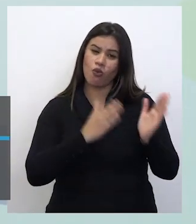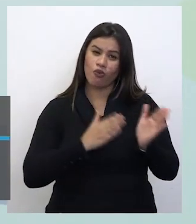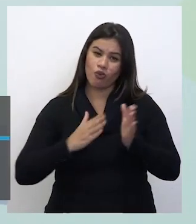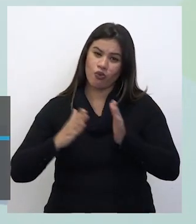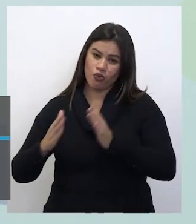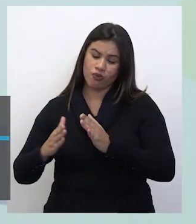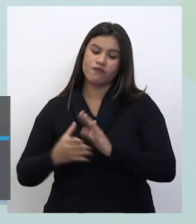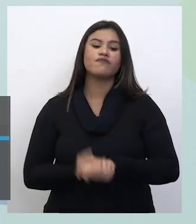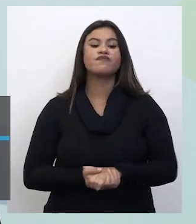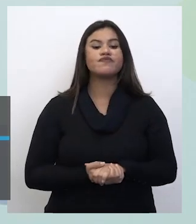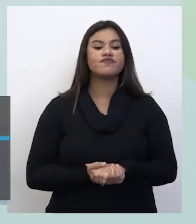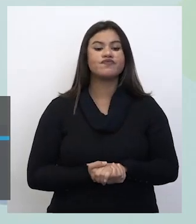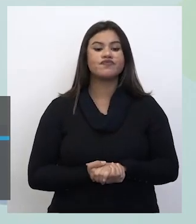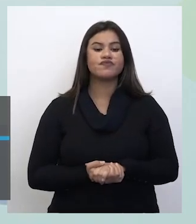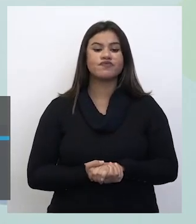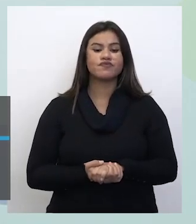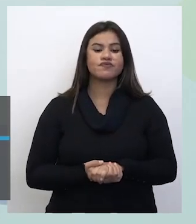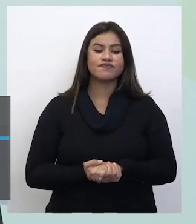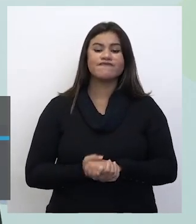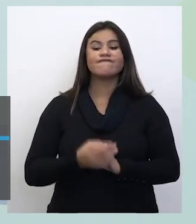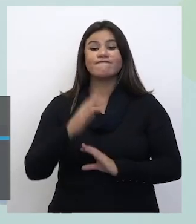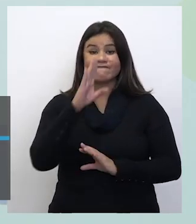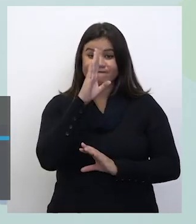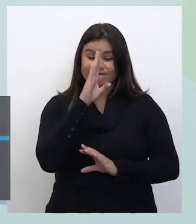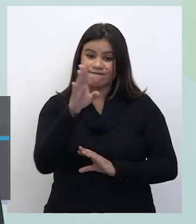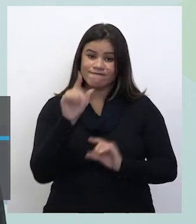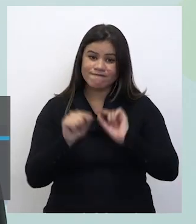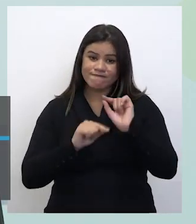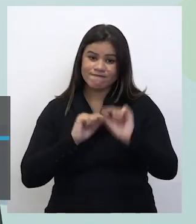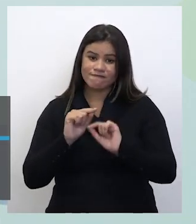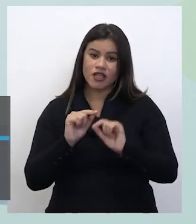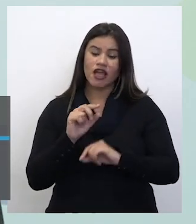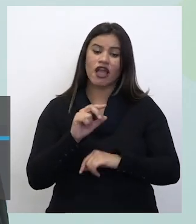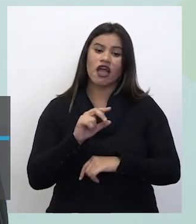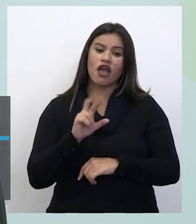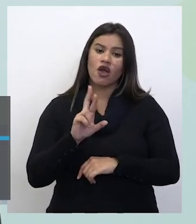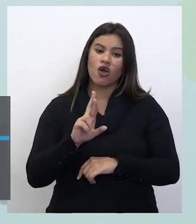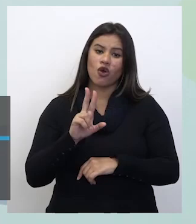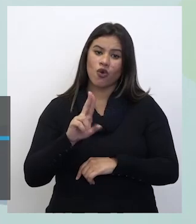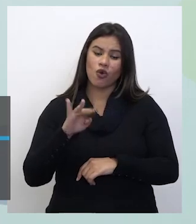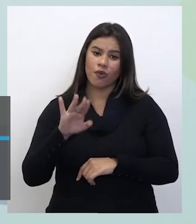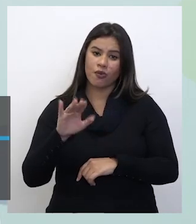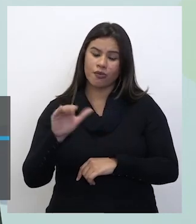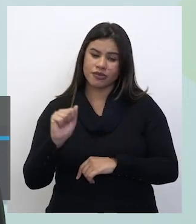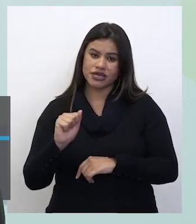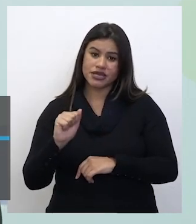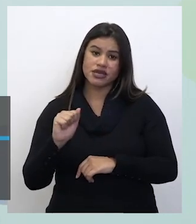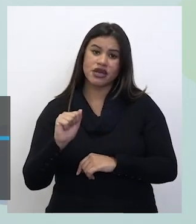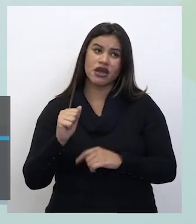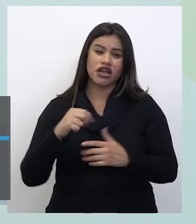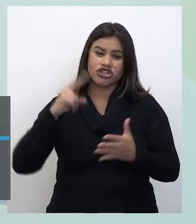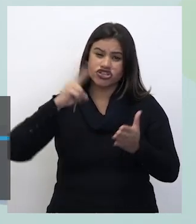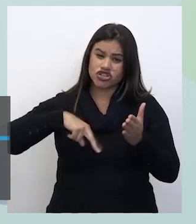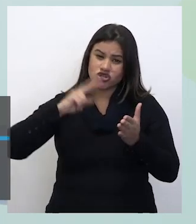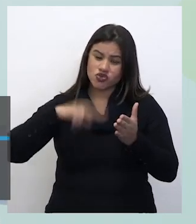nessas rubricas. E principalmente, as rubricas, quando a gente faz o registro da rubrica, quando a gente faz a